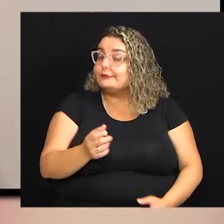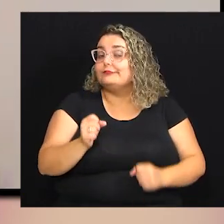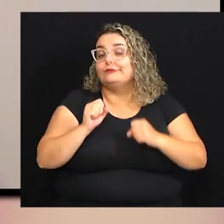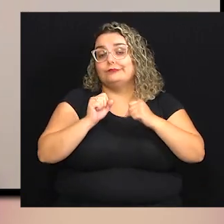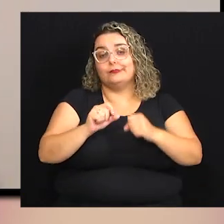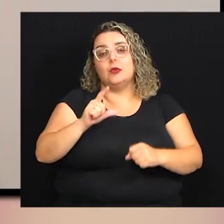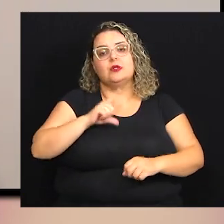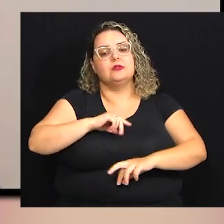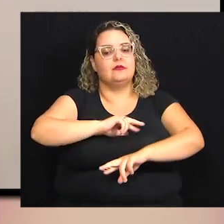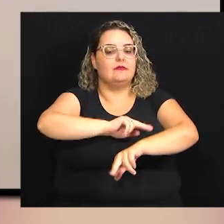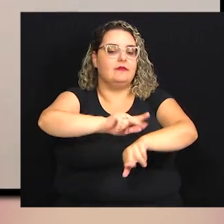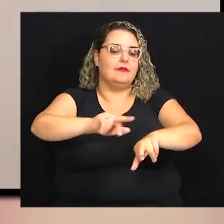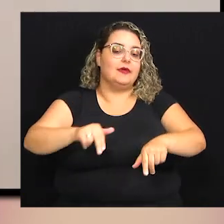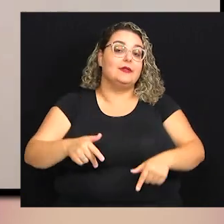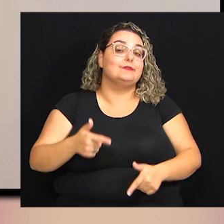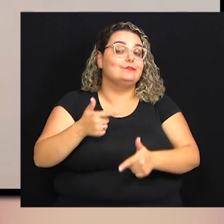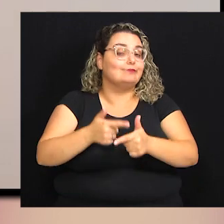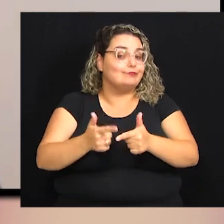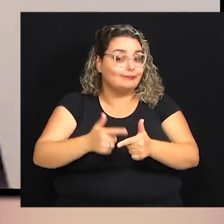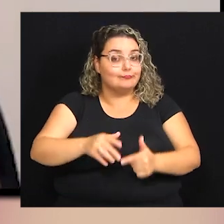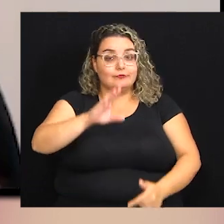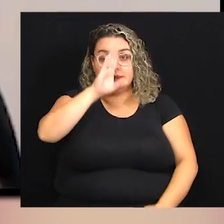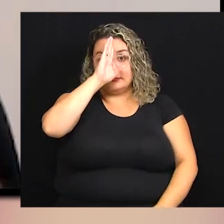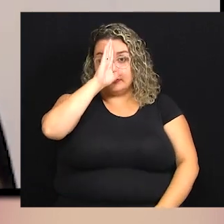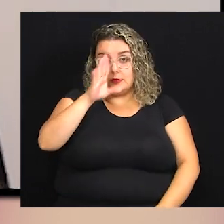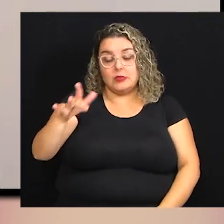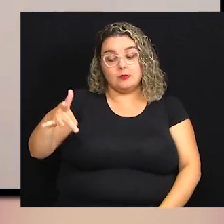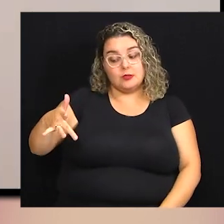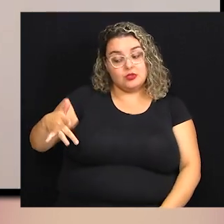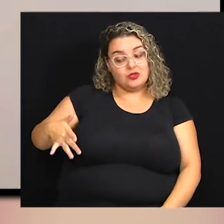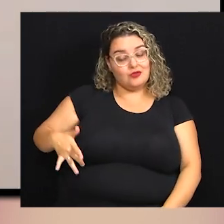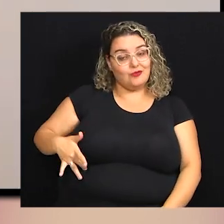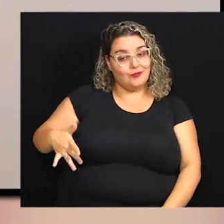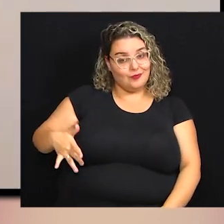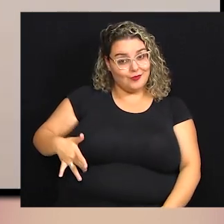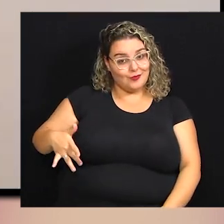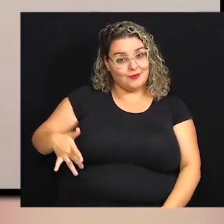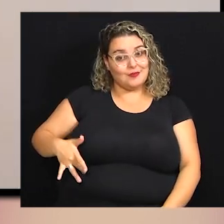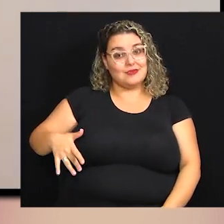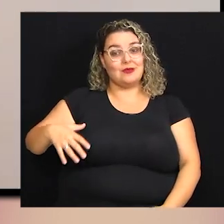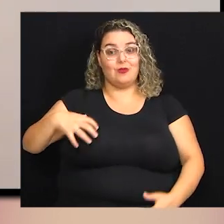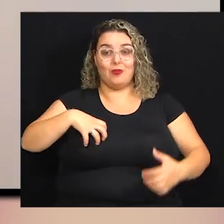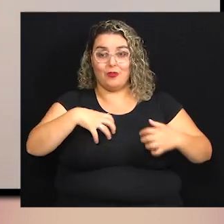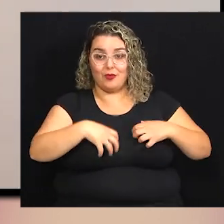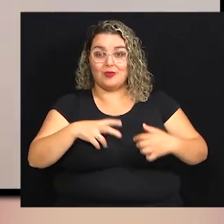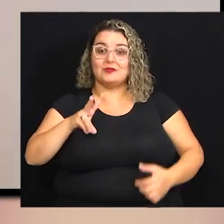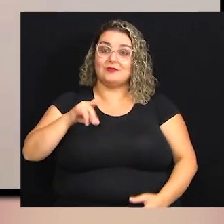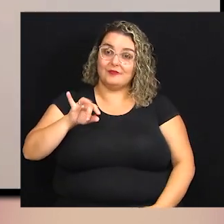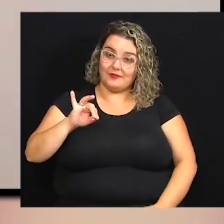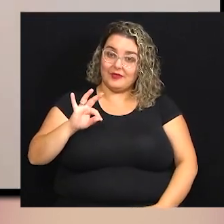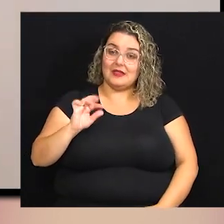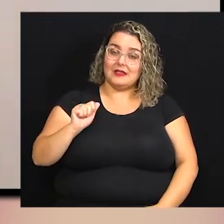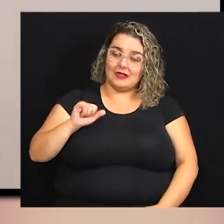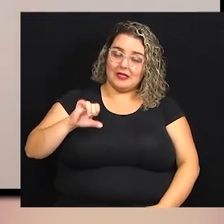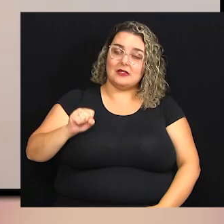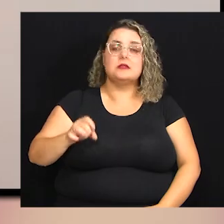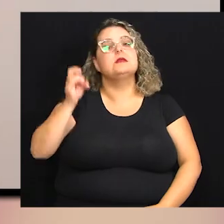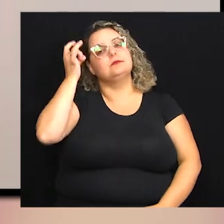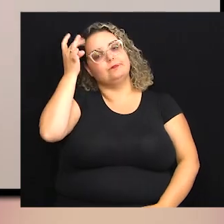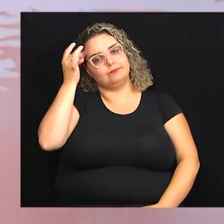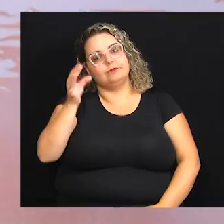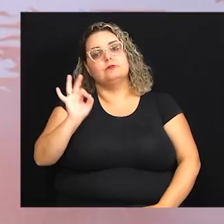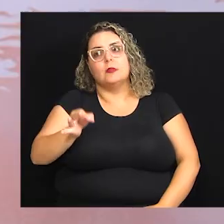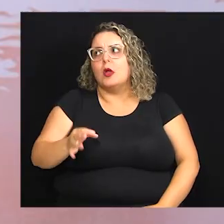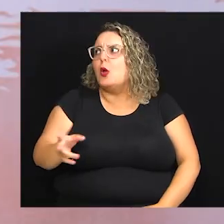e pode te causar uma série de problemas, principalmente de fígado, que são órgãos vitais, e dor de cabeça, com